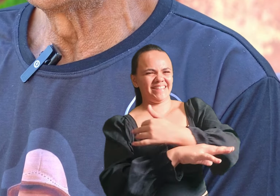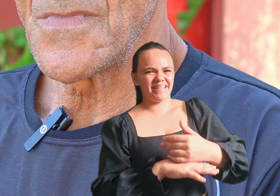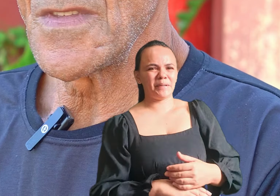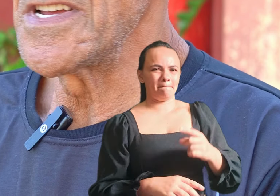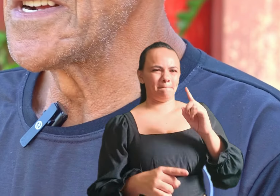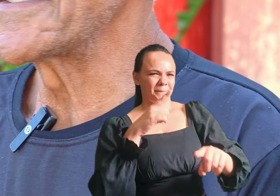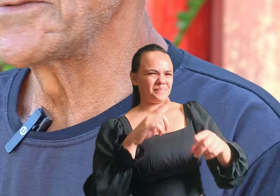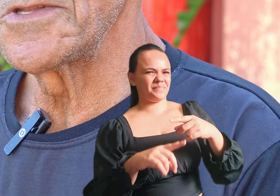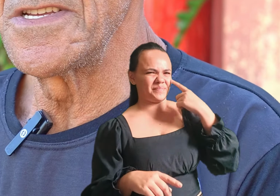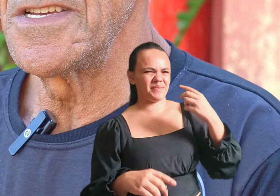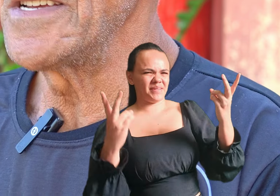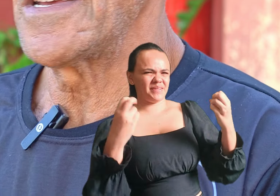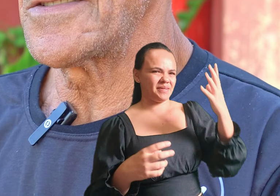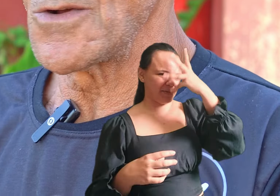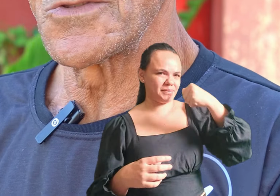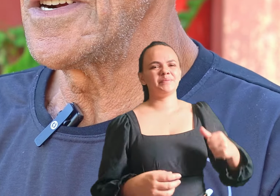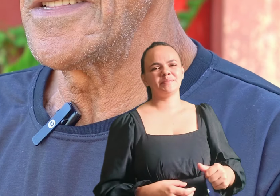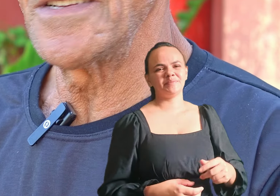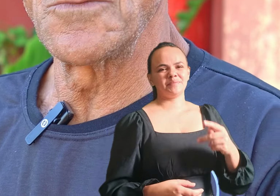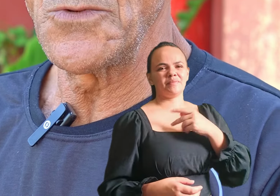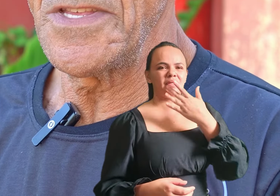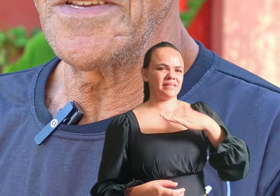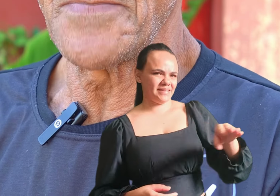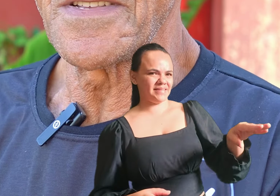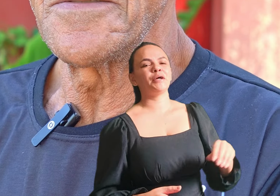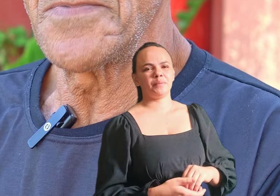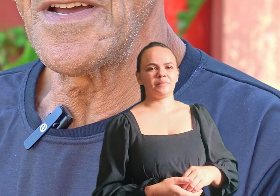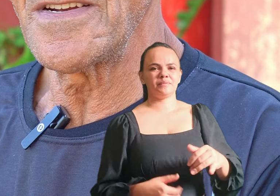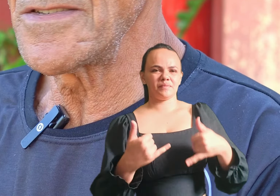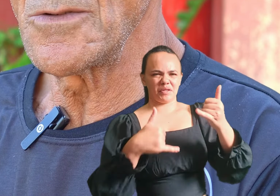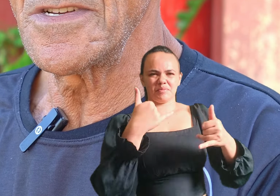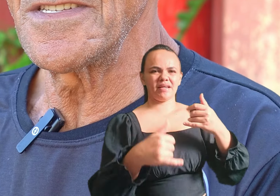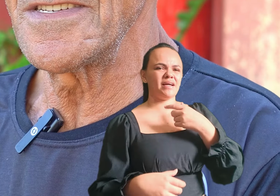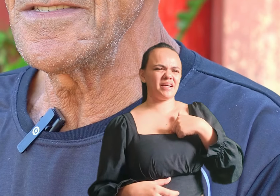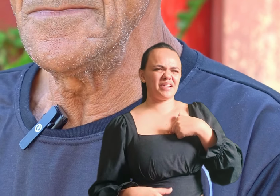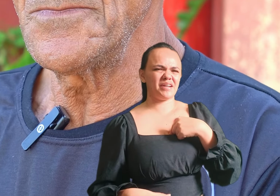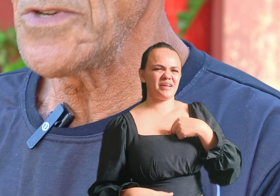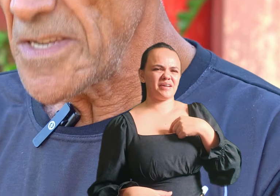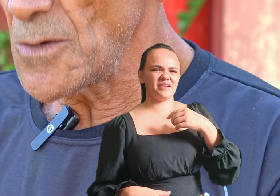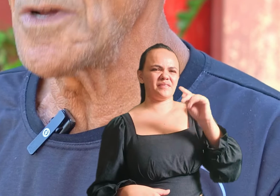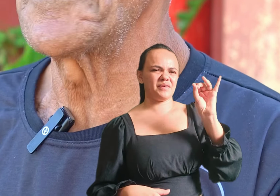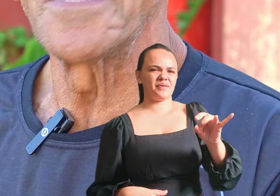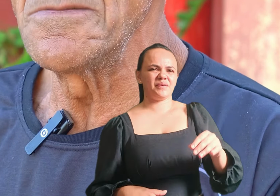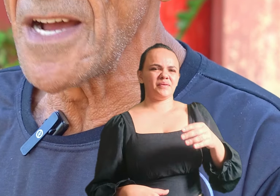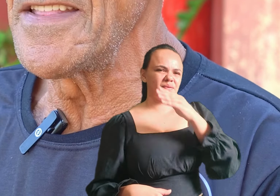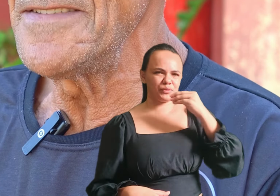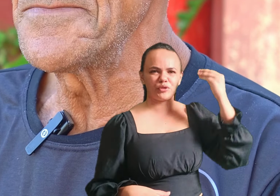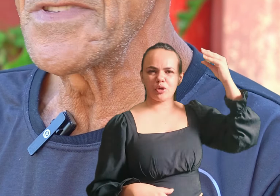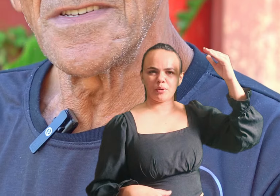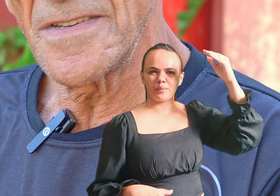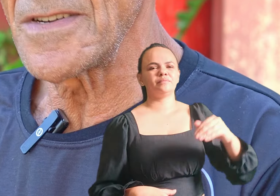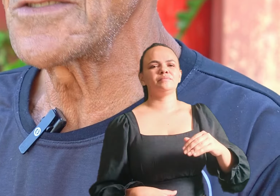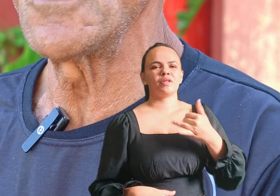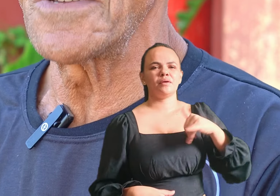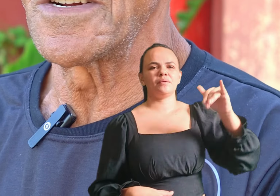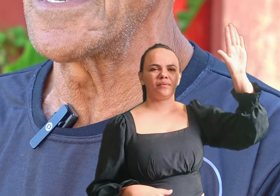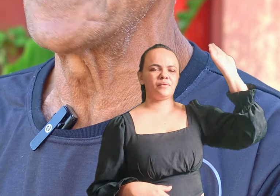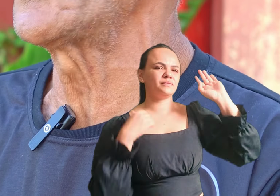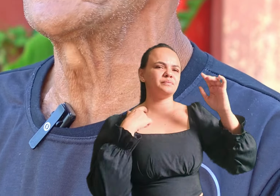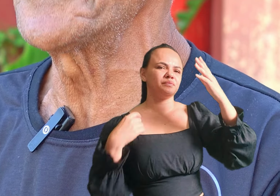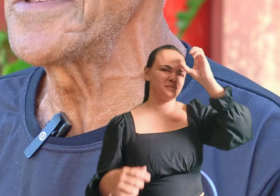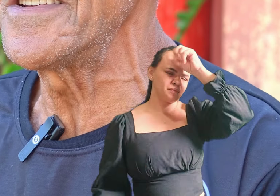né criança não tinha direito era só os grandes né Não podia participar era só os grandes aí por isso que eu não aprendi mais né que era só